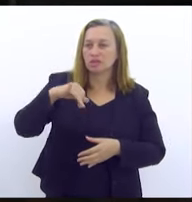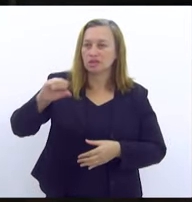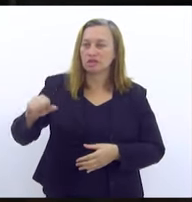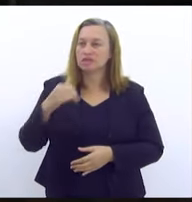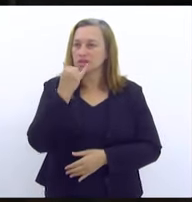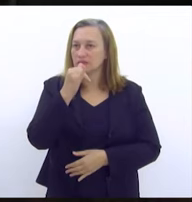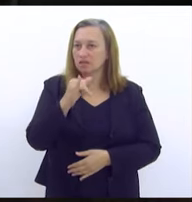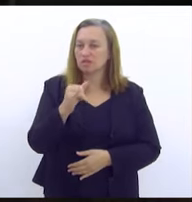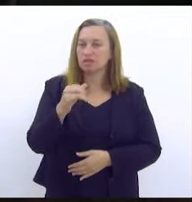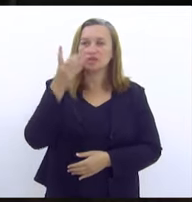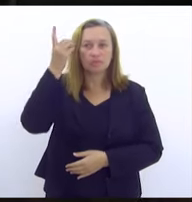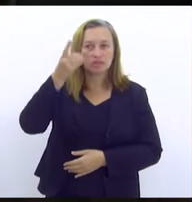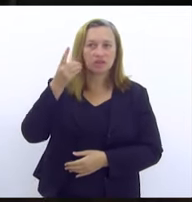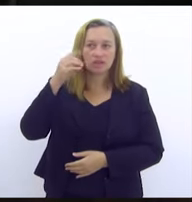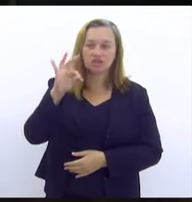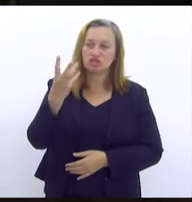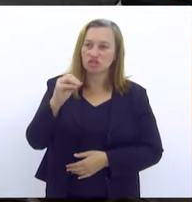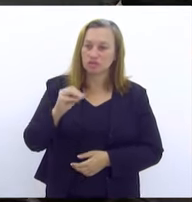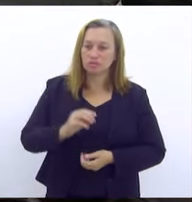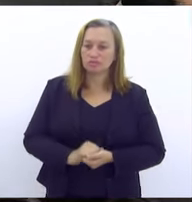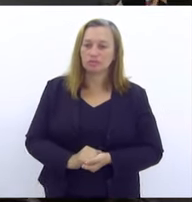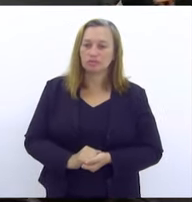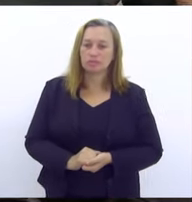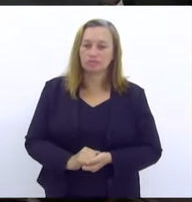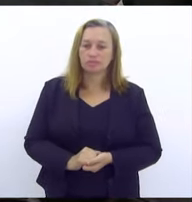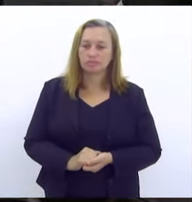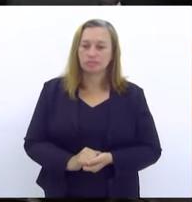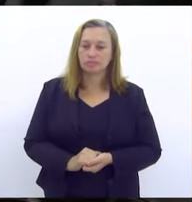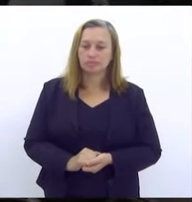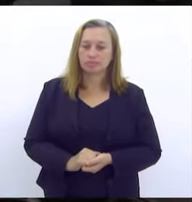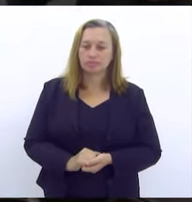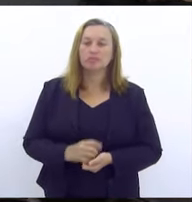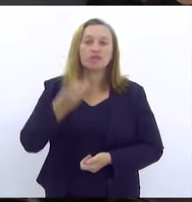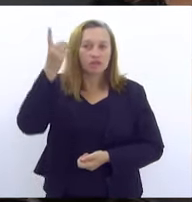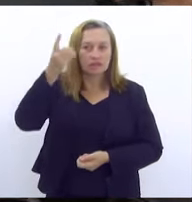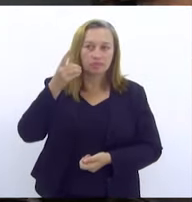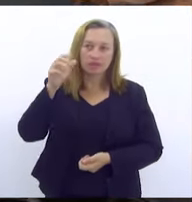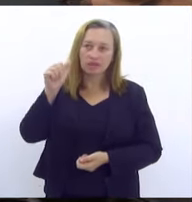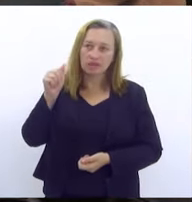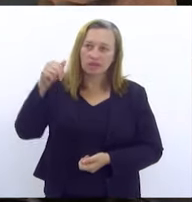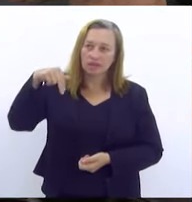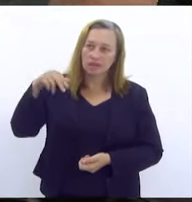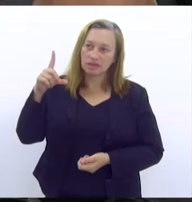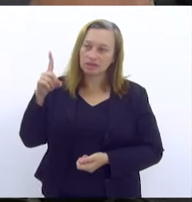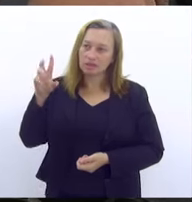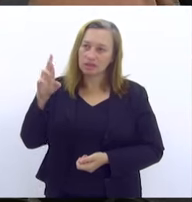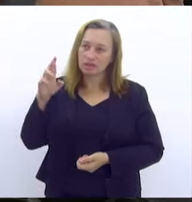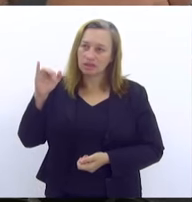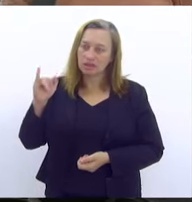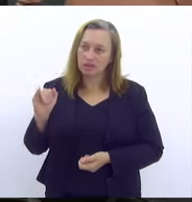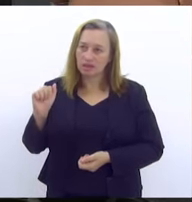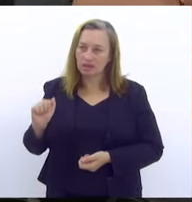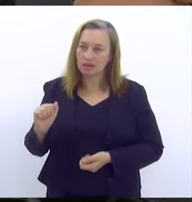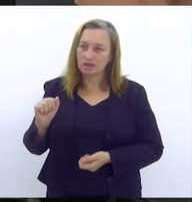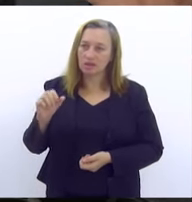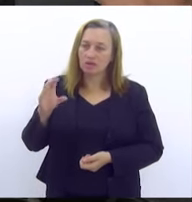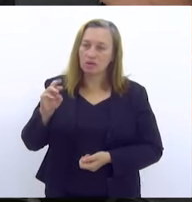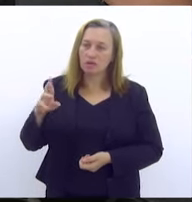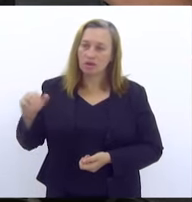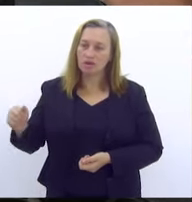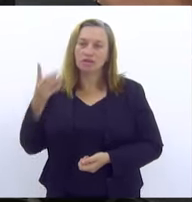ou, perdão, Tiago Rangel, deputado André Correia, deputado